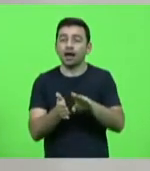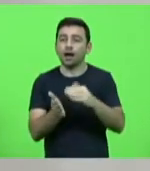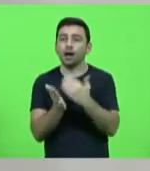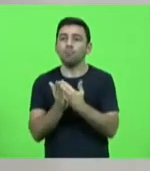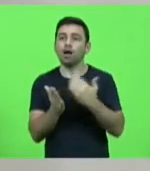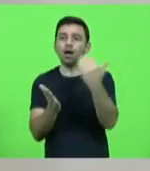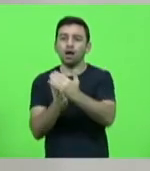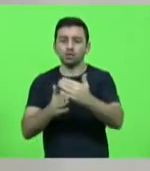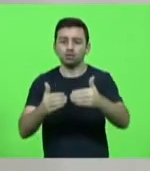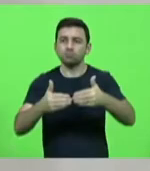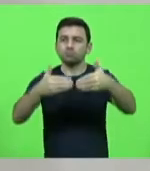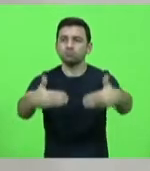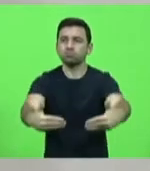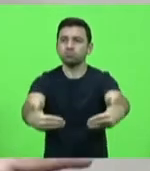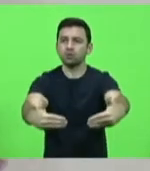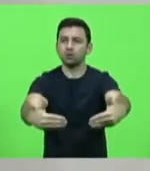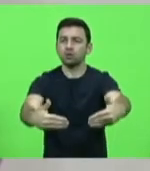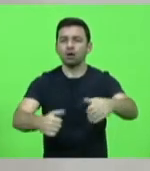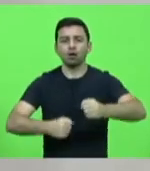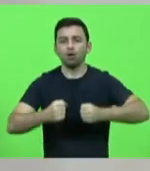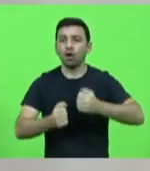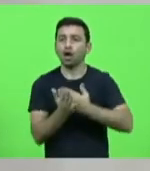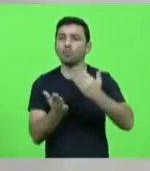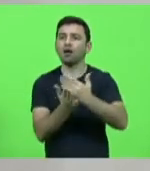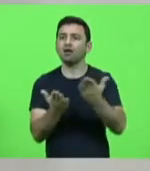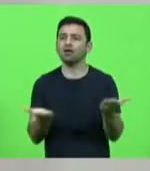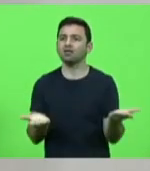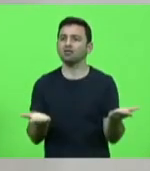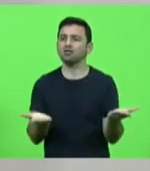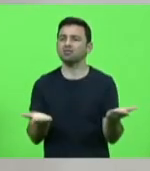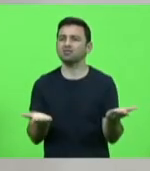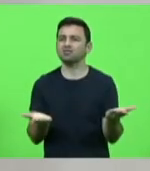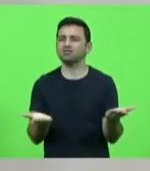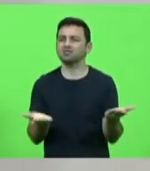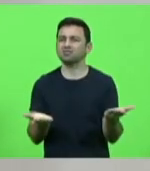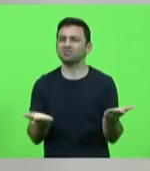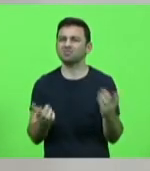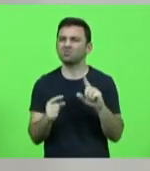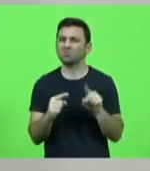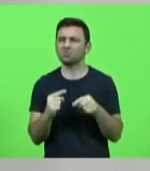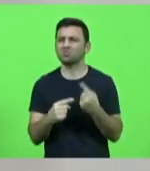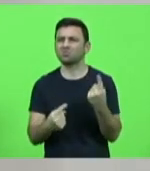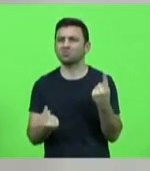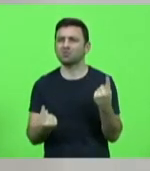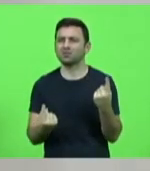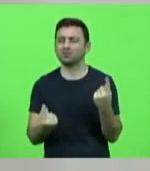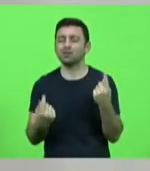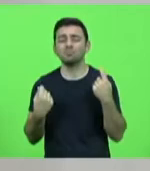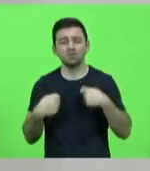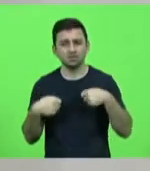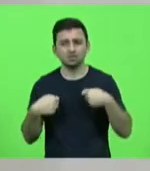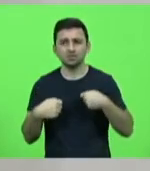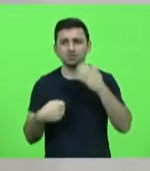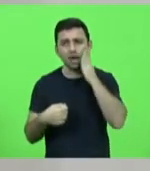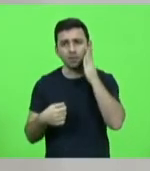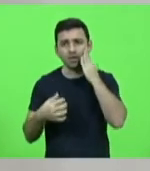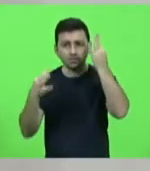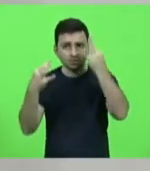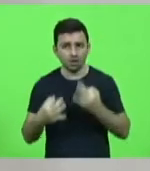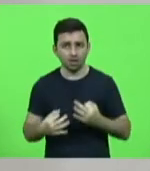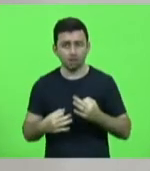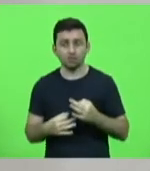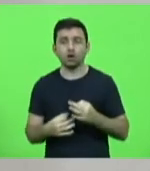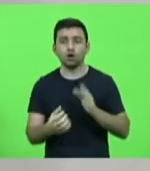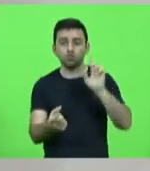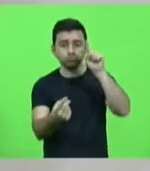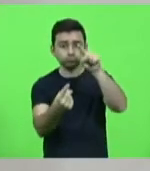metros para frente, no meio da corrida. Não pode, você tem que saber, eu vou fazer, eu tenho que